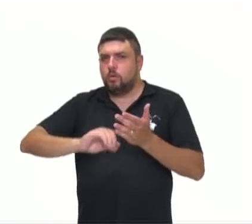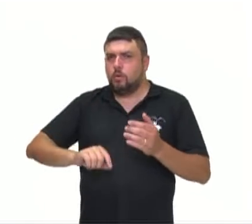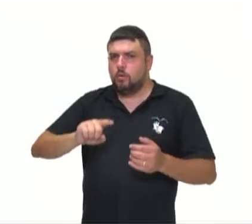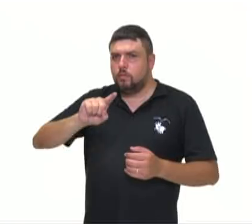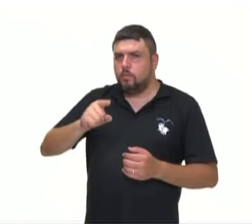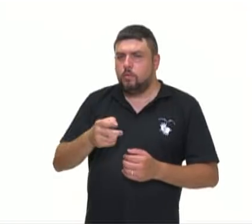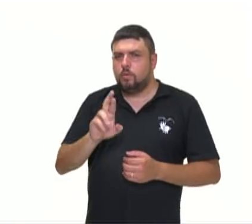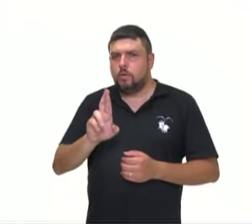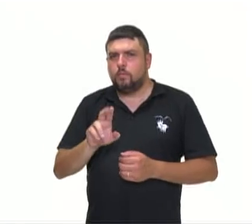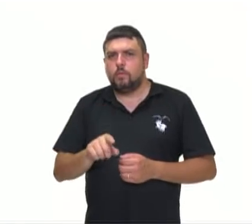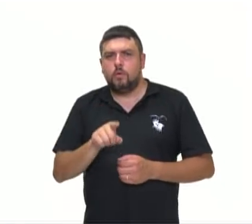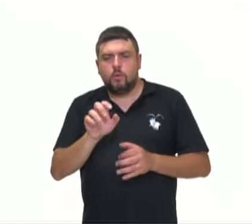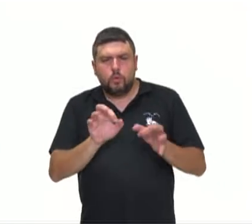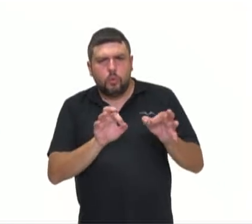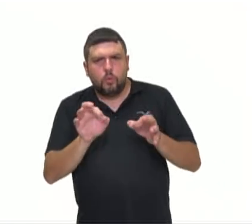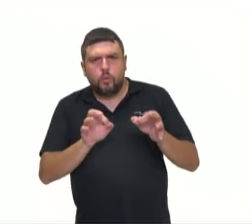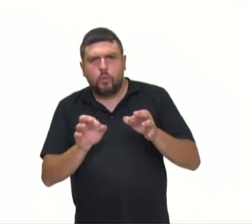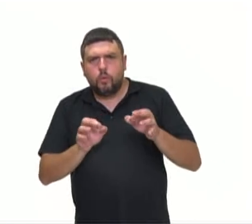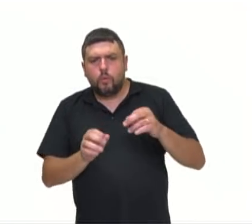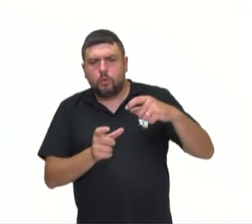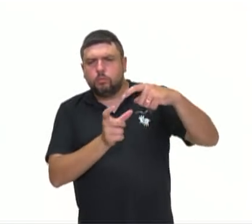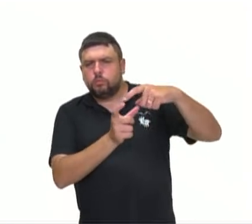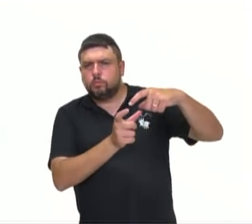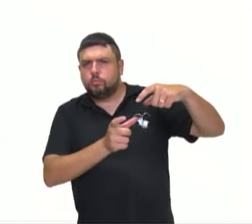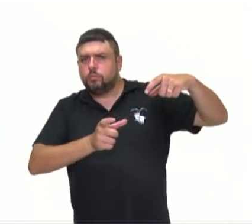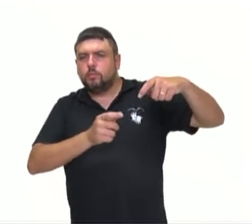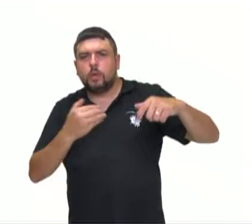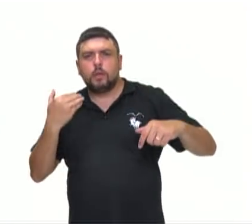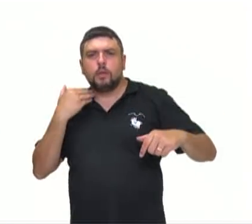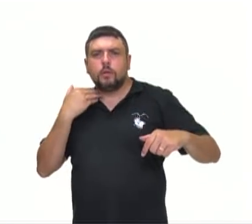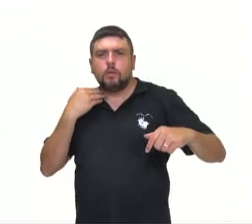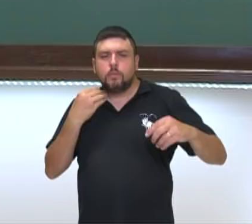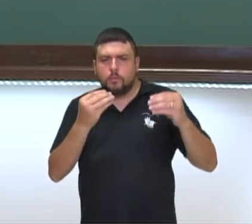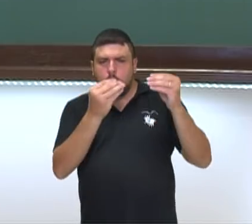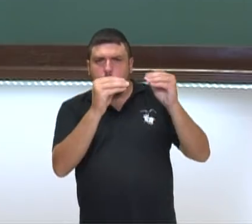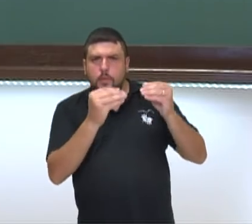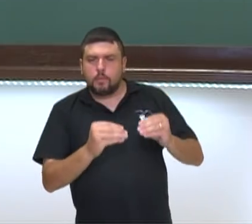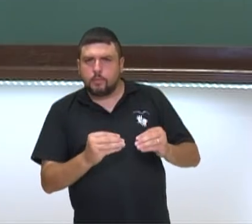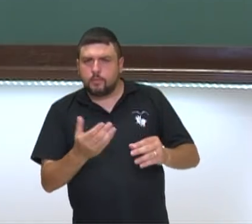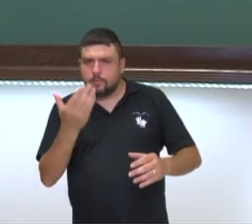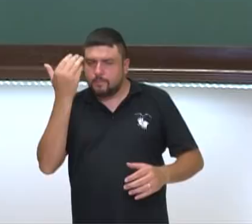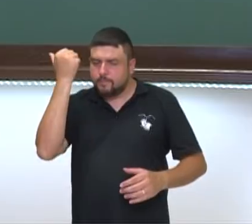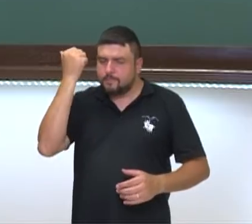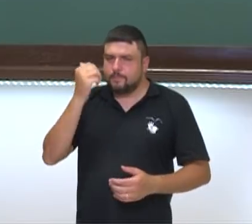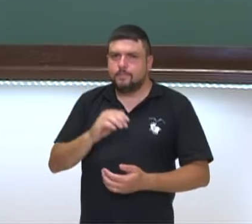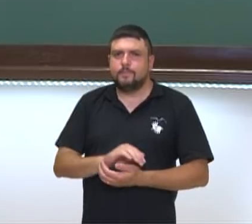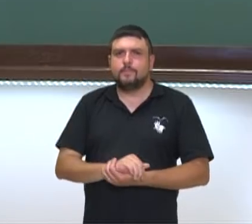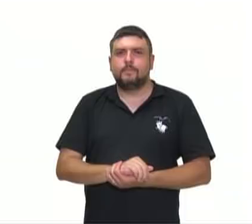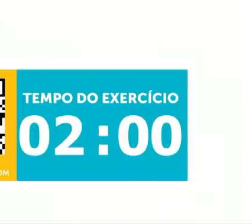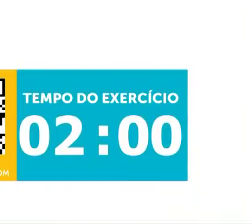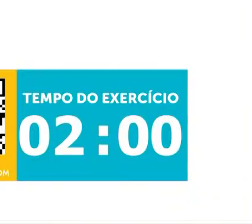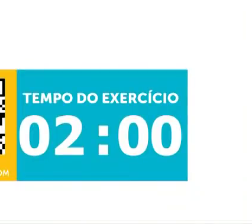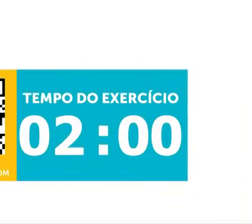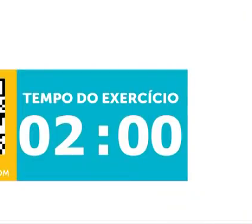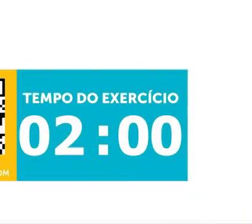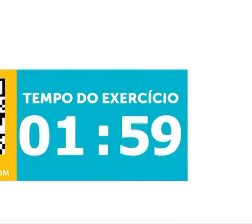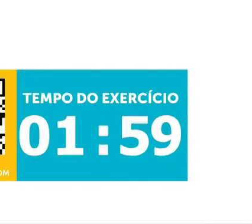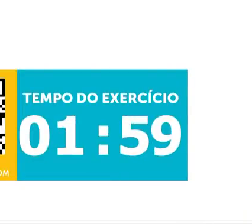de extrato bancário para representar as informações da conta da Roberta. Vamos lá? Tempo para vocês.